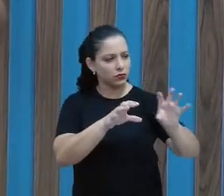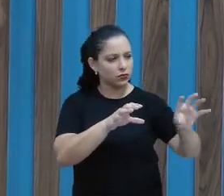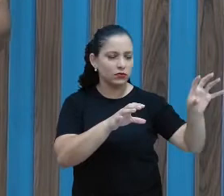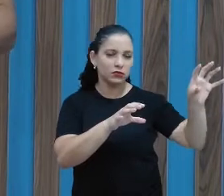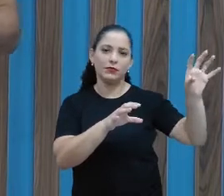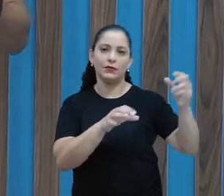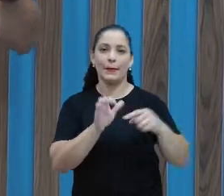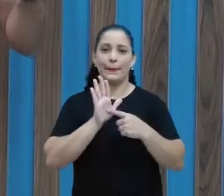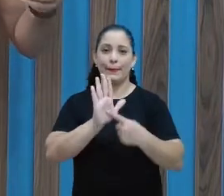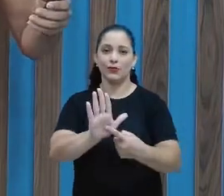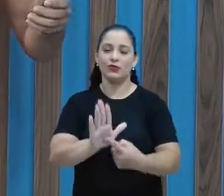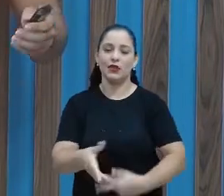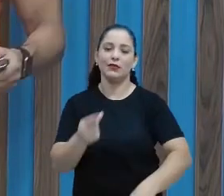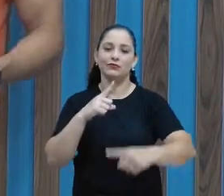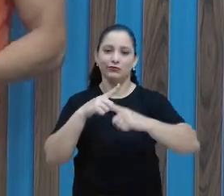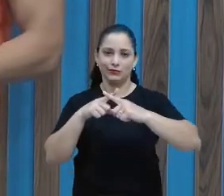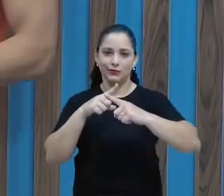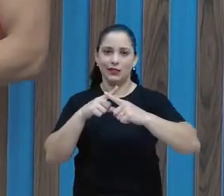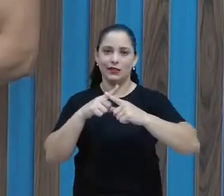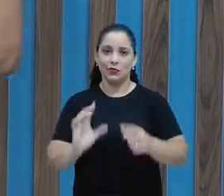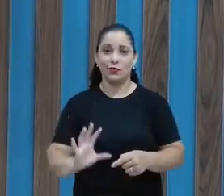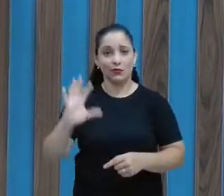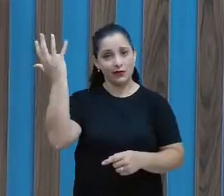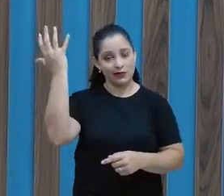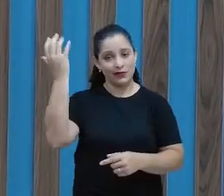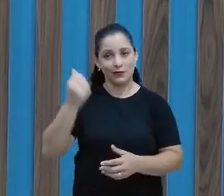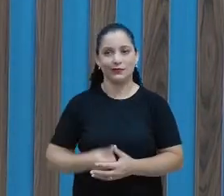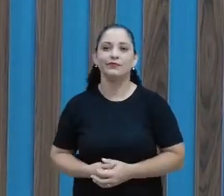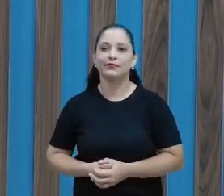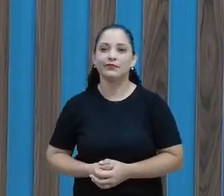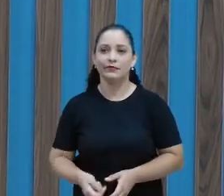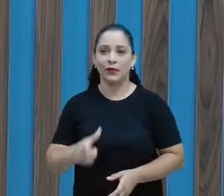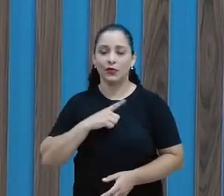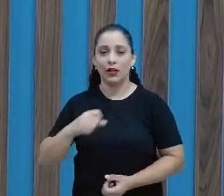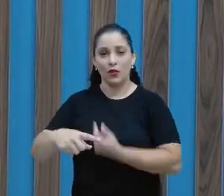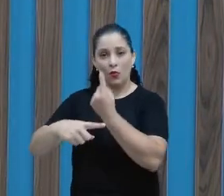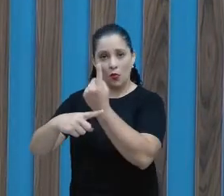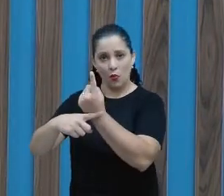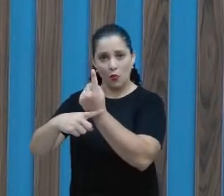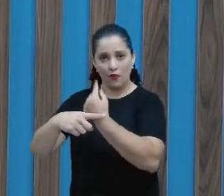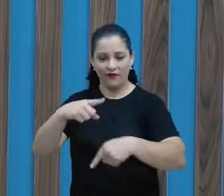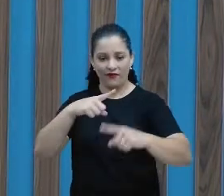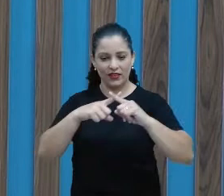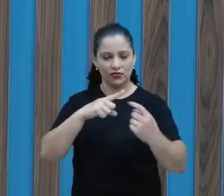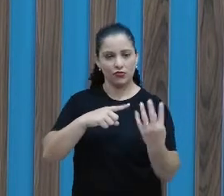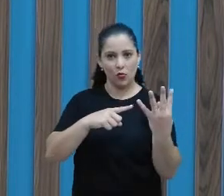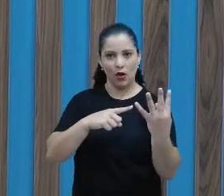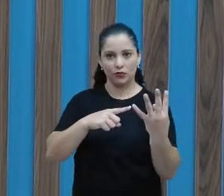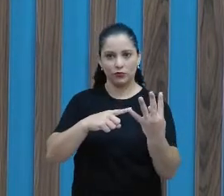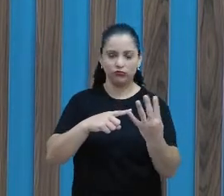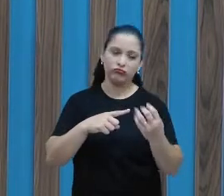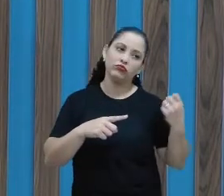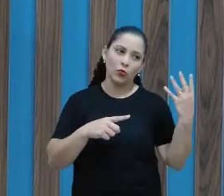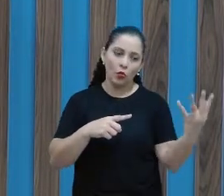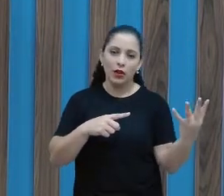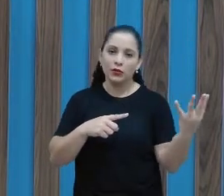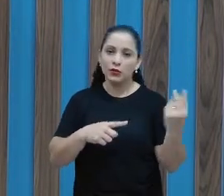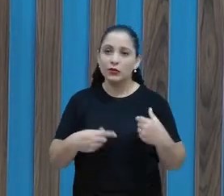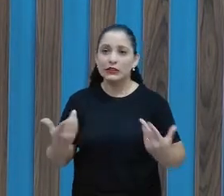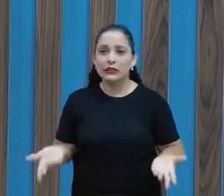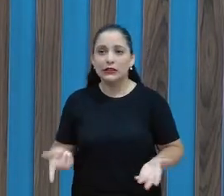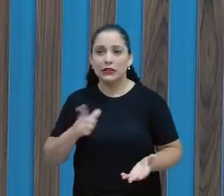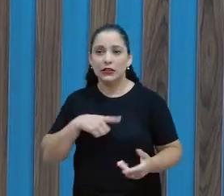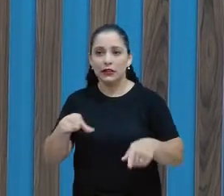da multiplicação que foi feita, tá bom? Então, eu tenho aqui, ó, 1 vezes 4 é igual a 4, e tenho